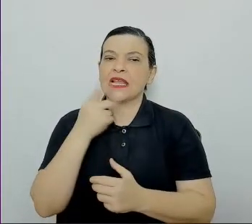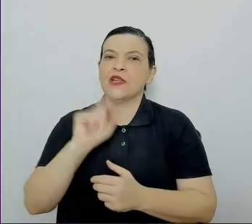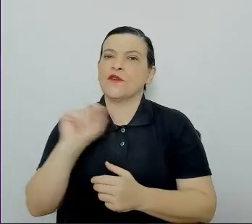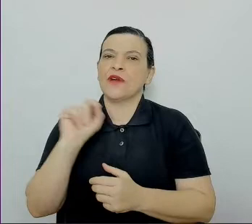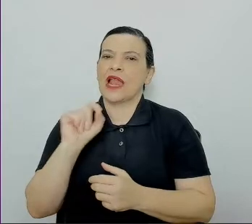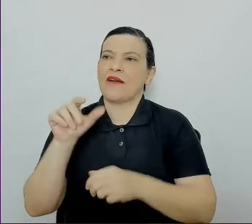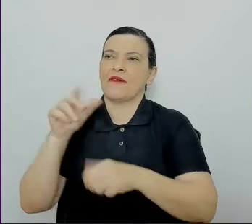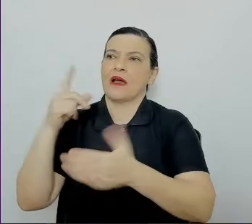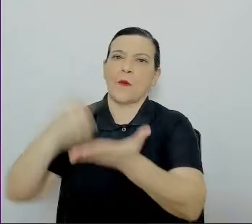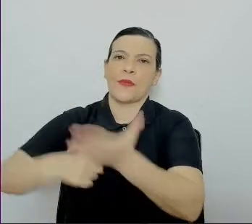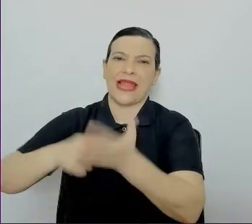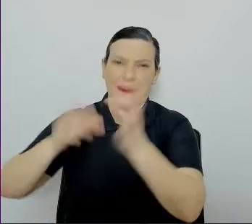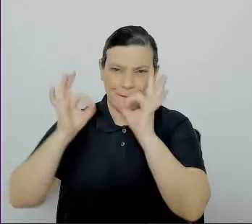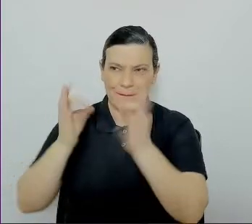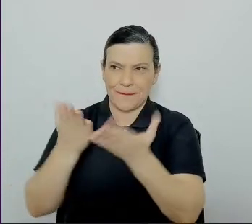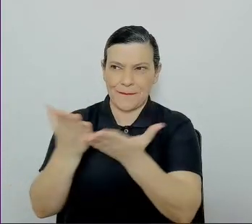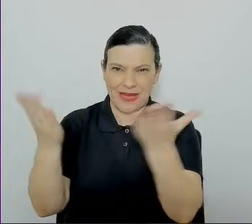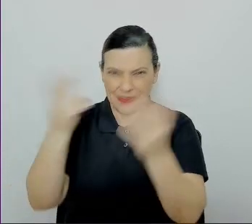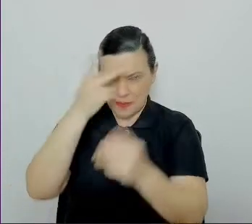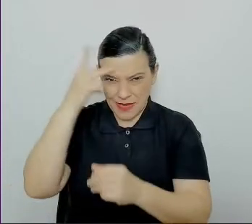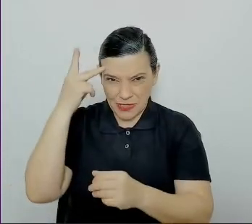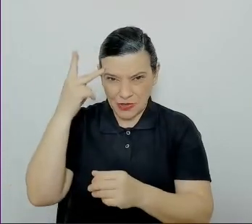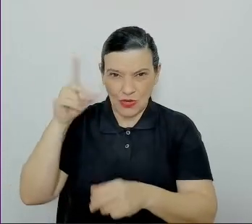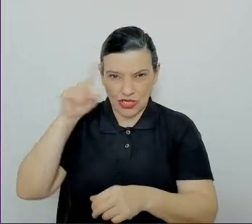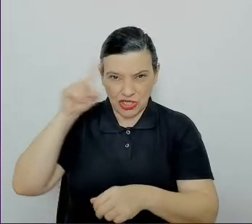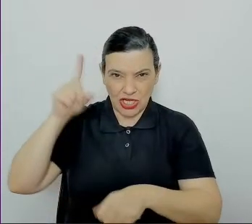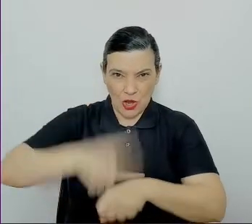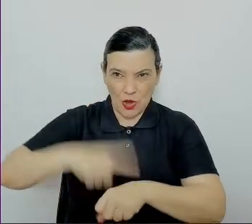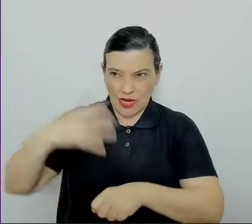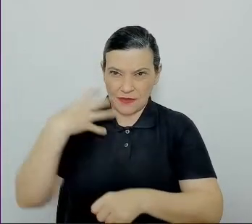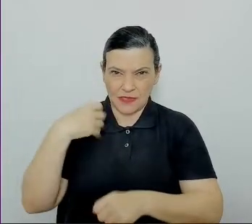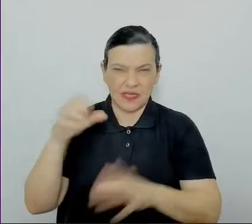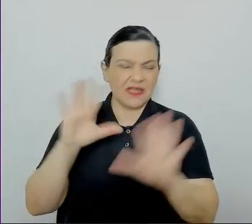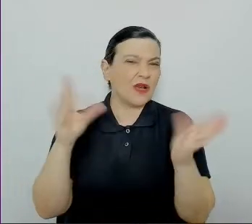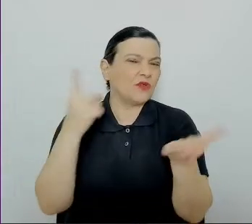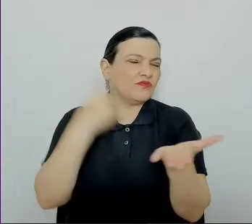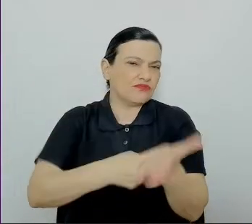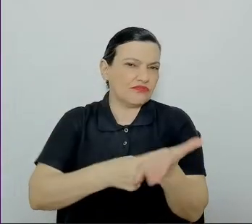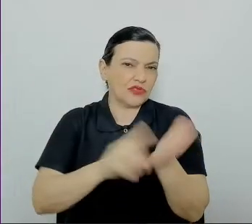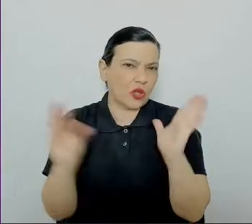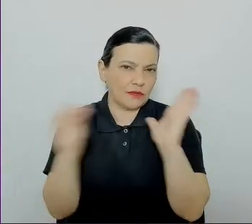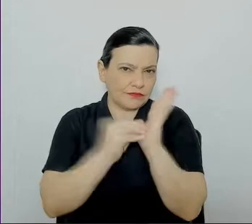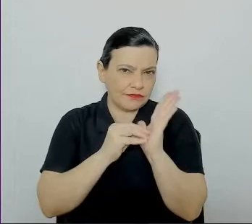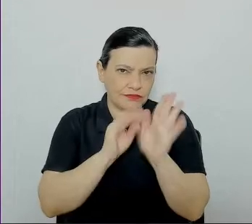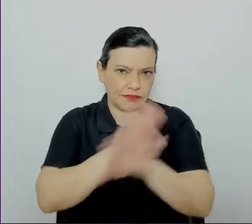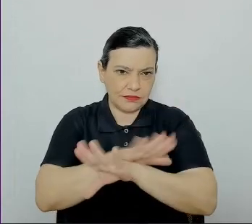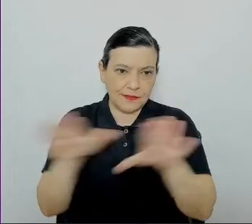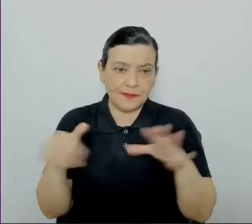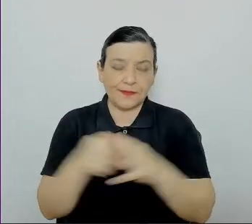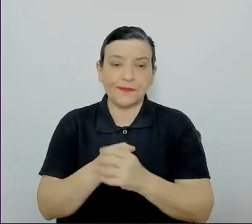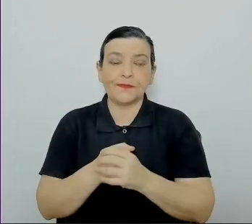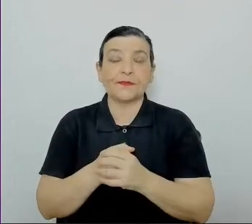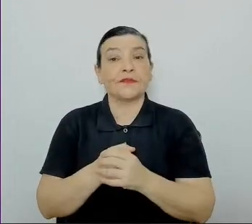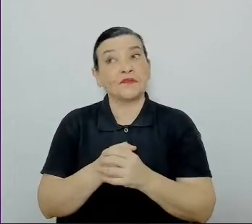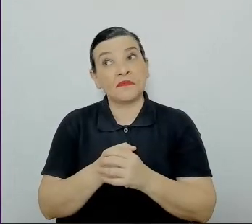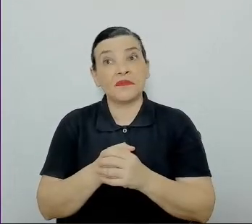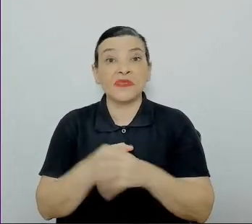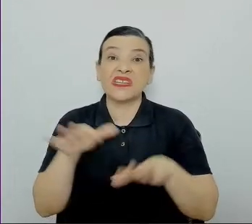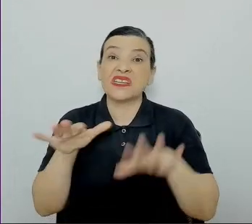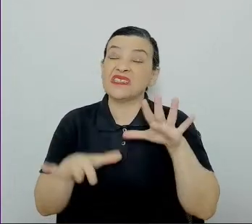e combinava com o taxista que ele ia ter que chegar a tal dia e tal. Não, era só o agendamento do clique. E a gente tinha a hipótese de que ninguém ia